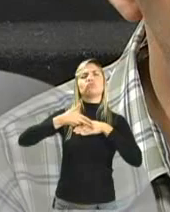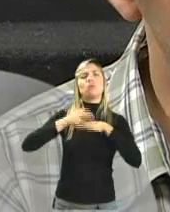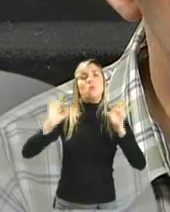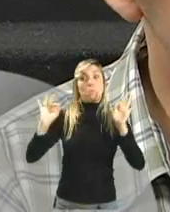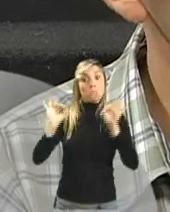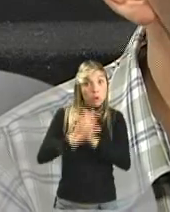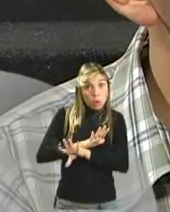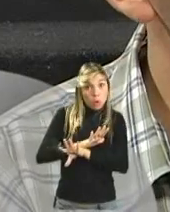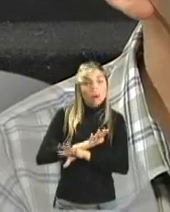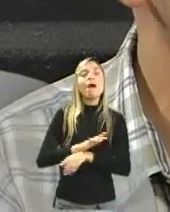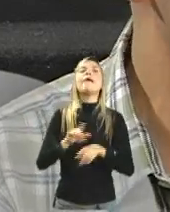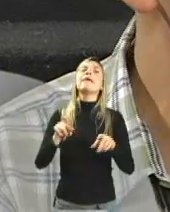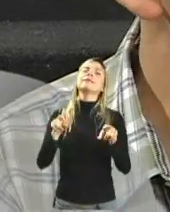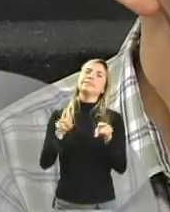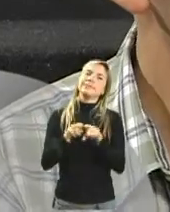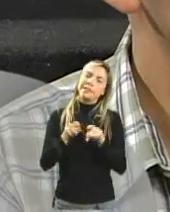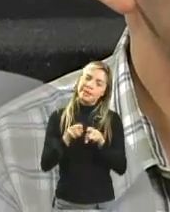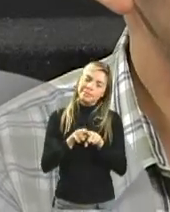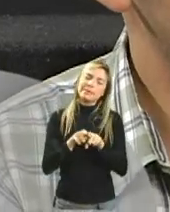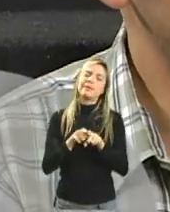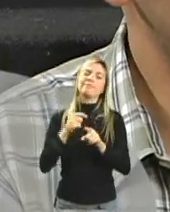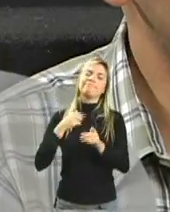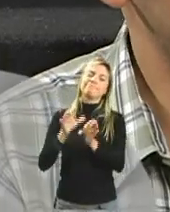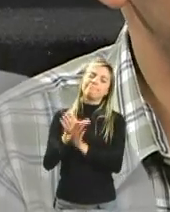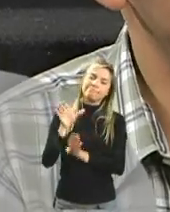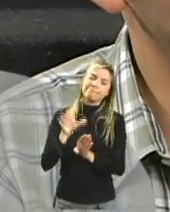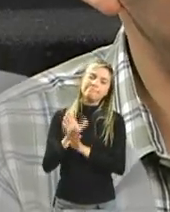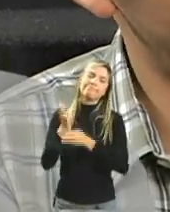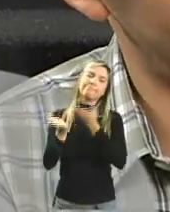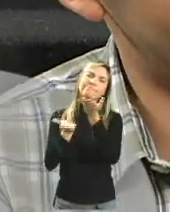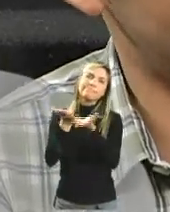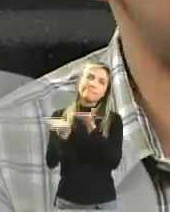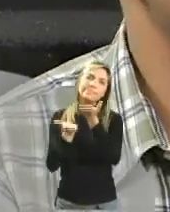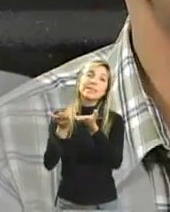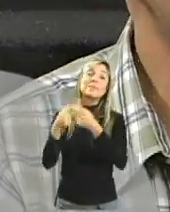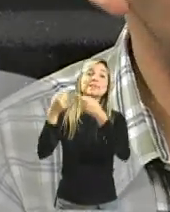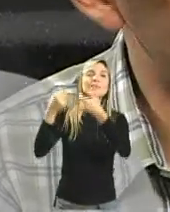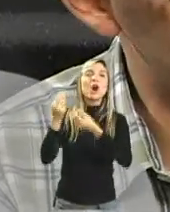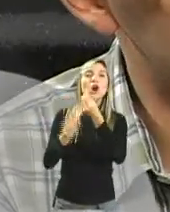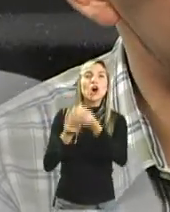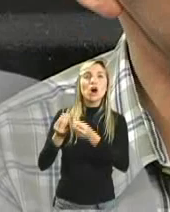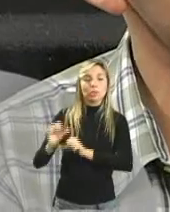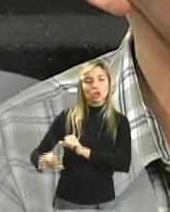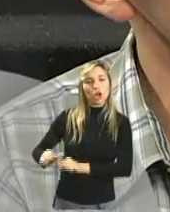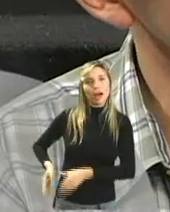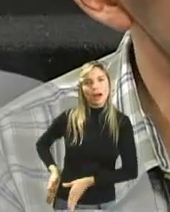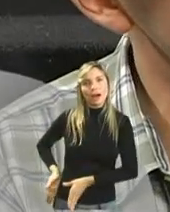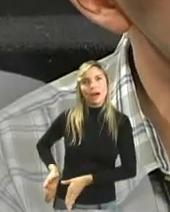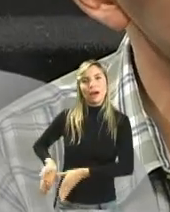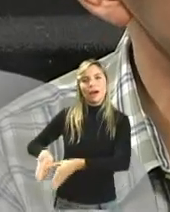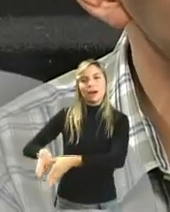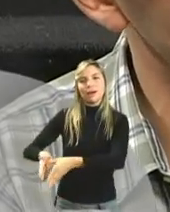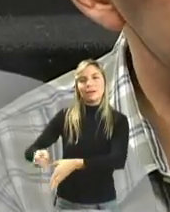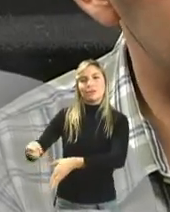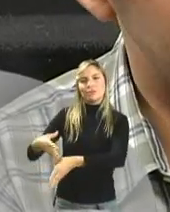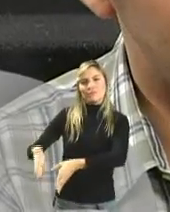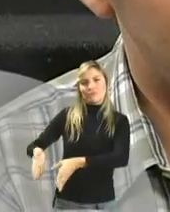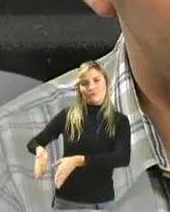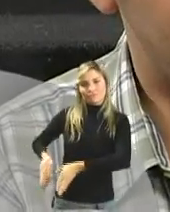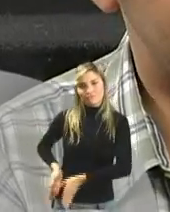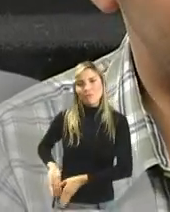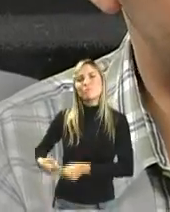que ele possa ser acompanhado para poder realizar a primeira troca do dispositivo, que ele